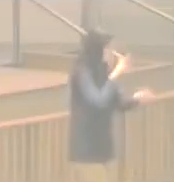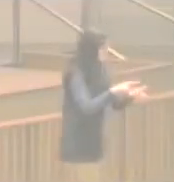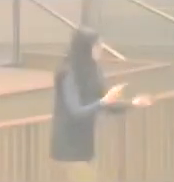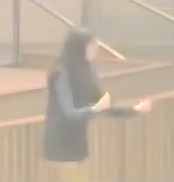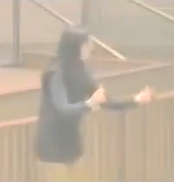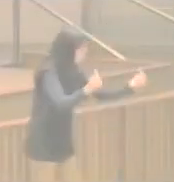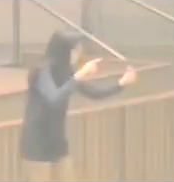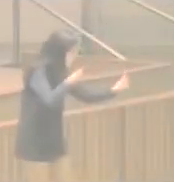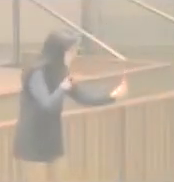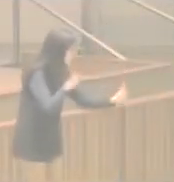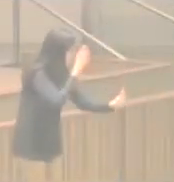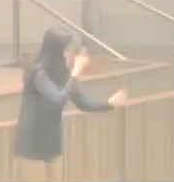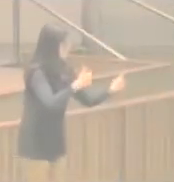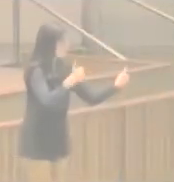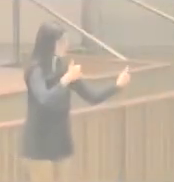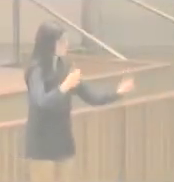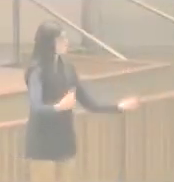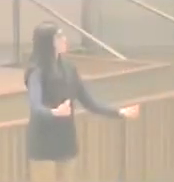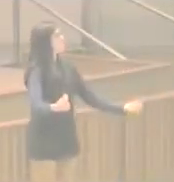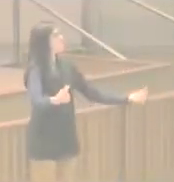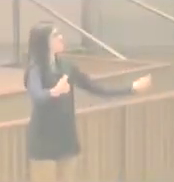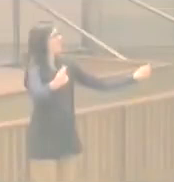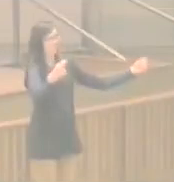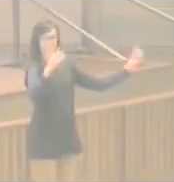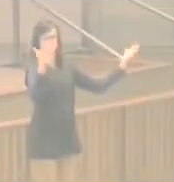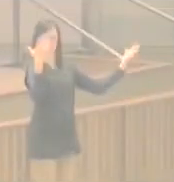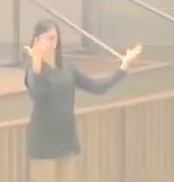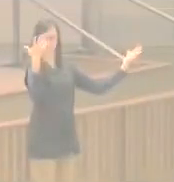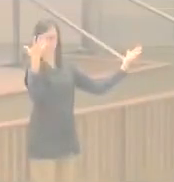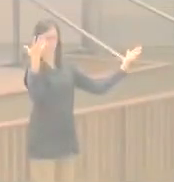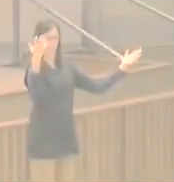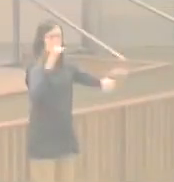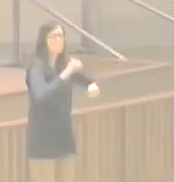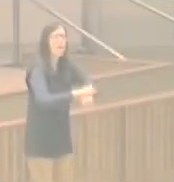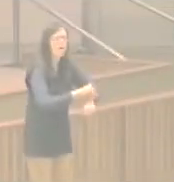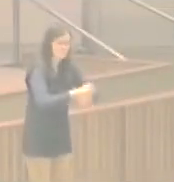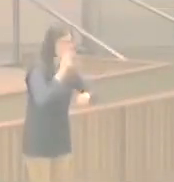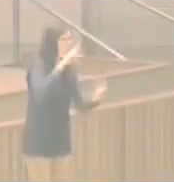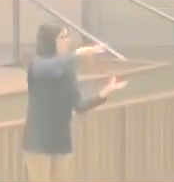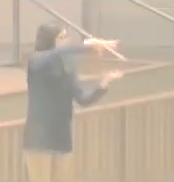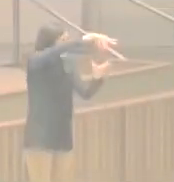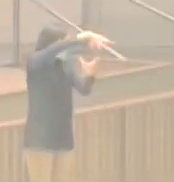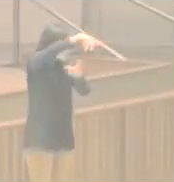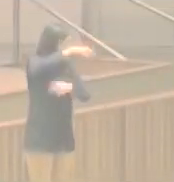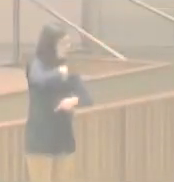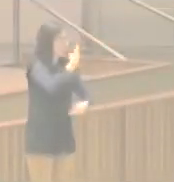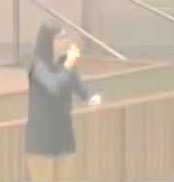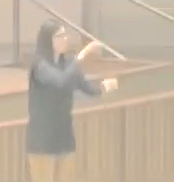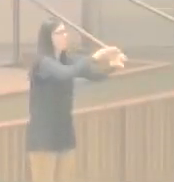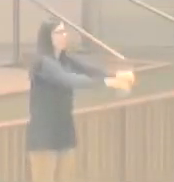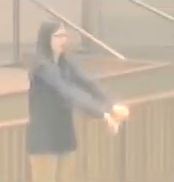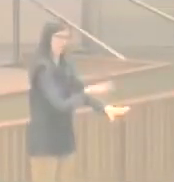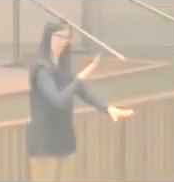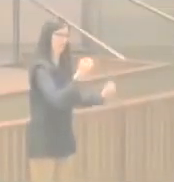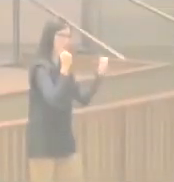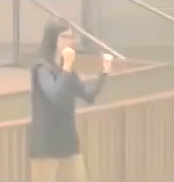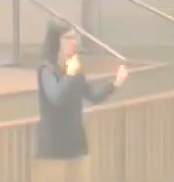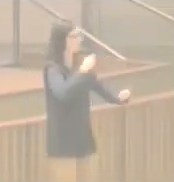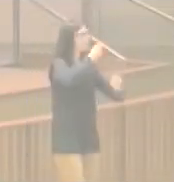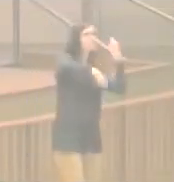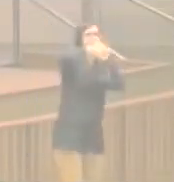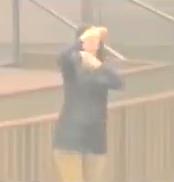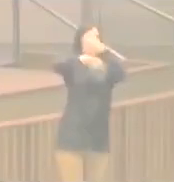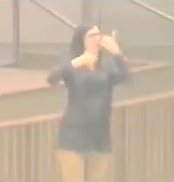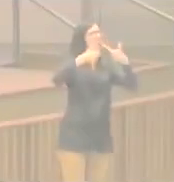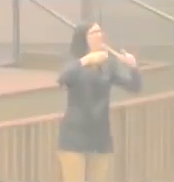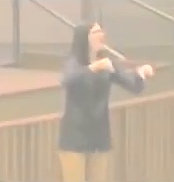é? Ele vira pobre de terceiro mundo, ainda que seja uma das mais fortes economias do mundo,